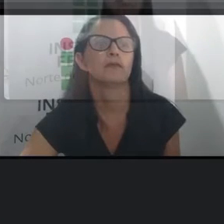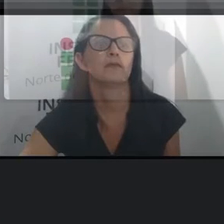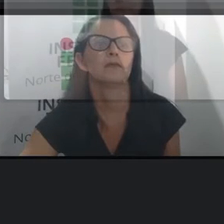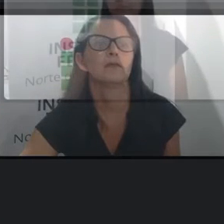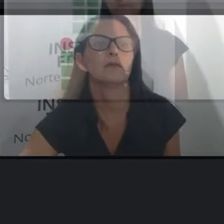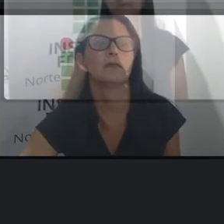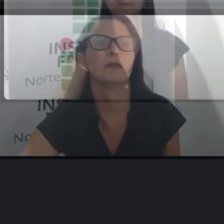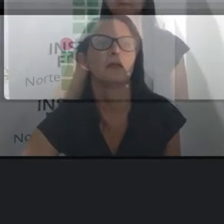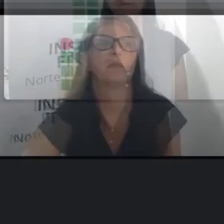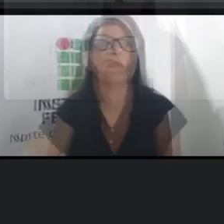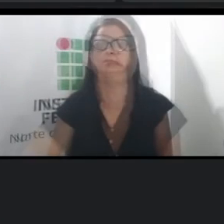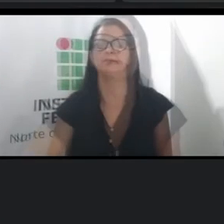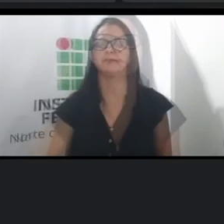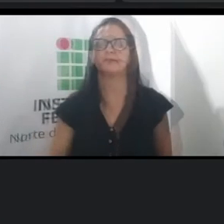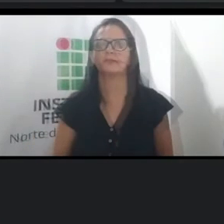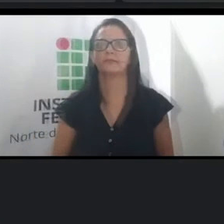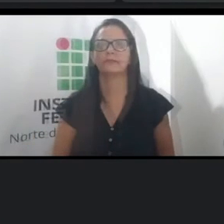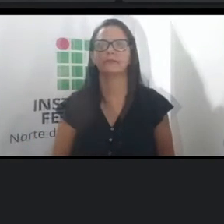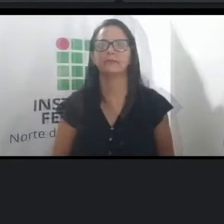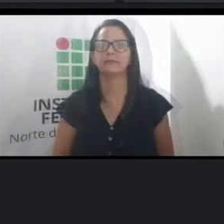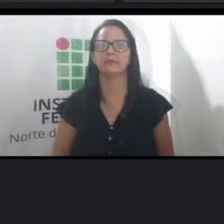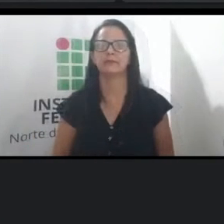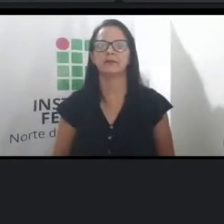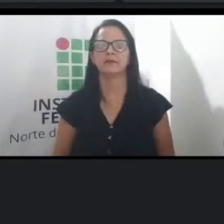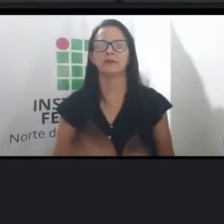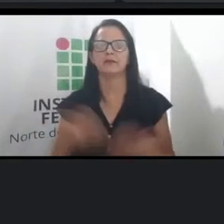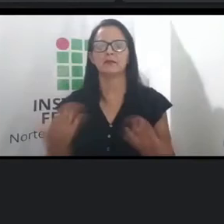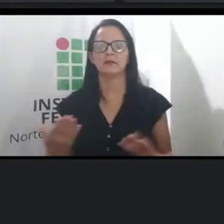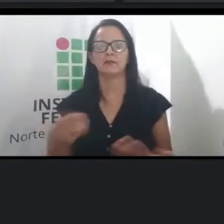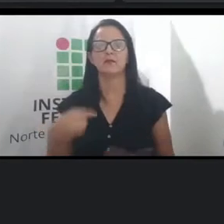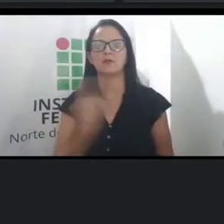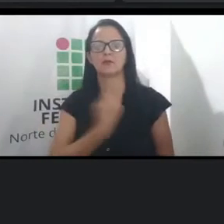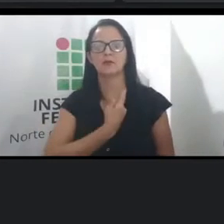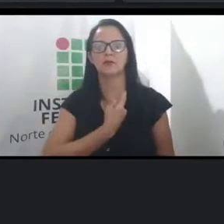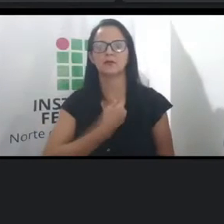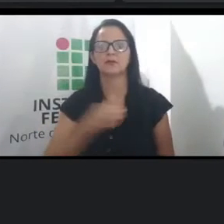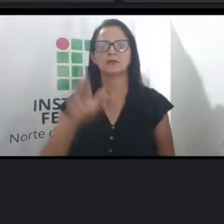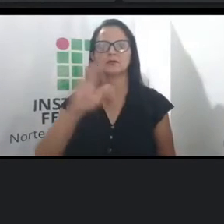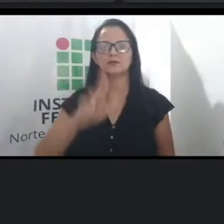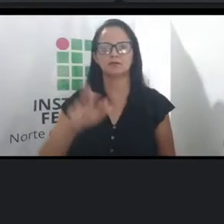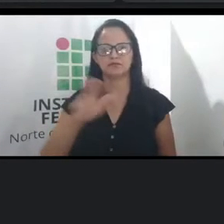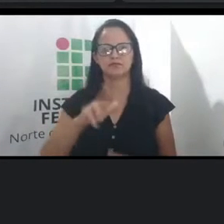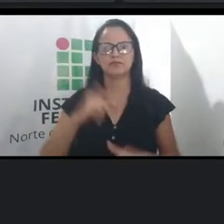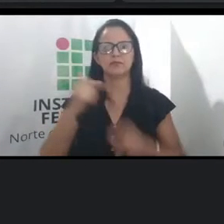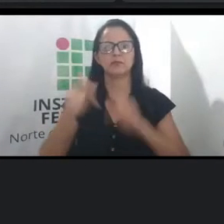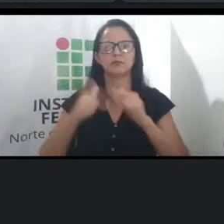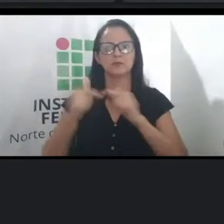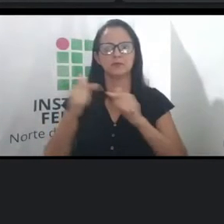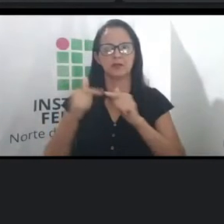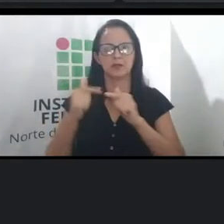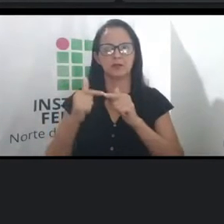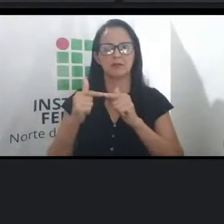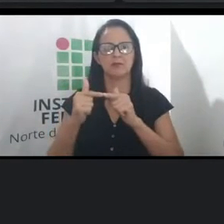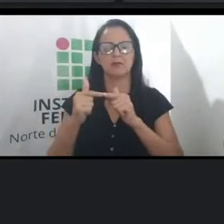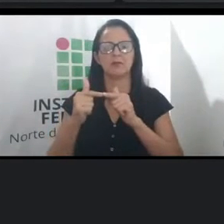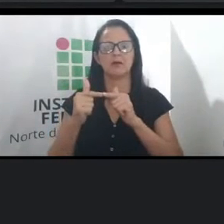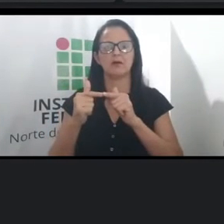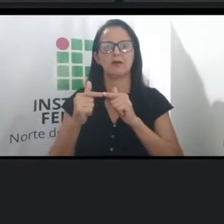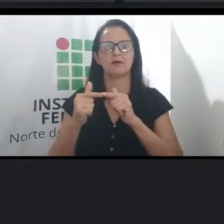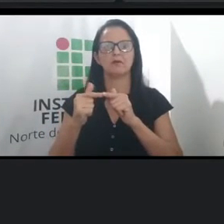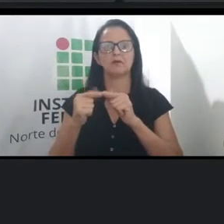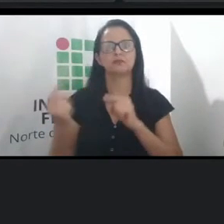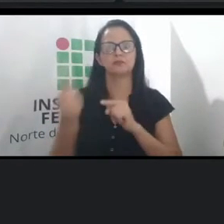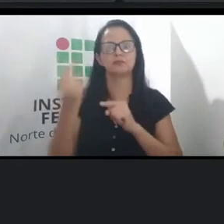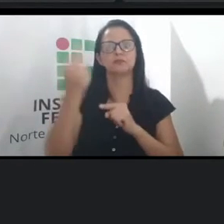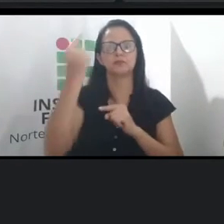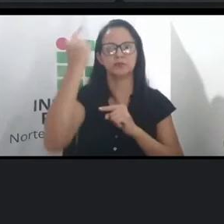a desequilibrar, quando estamos utilizando trabalho à altura na área da elétrica, né, com eletricidade, devemos checar nossos